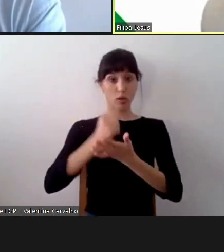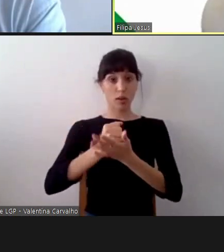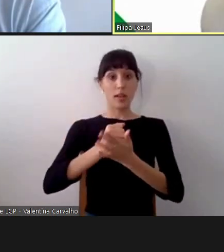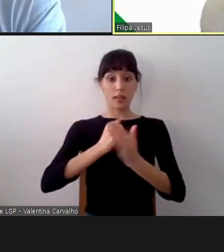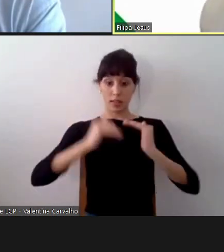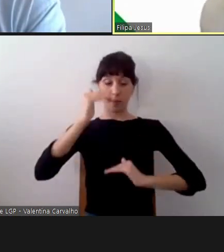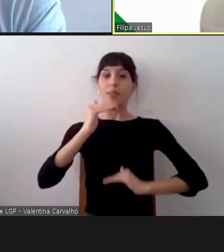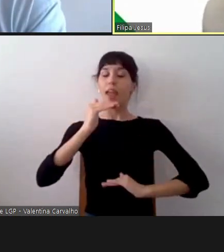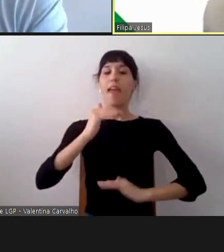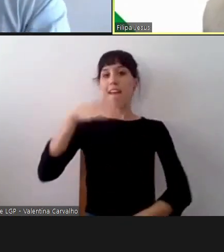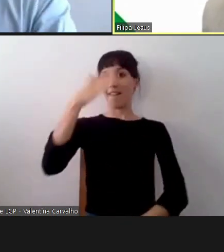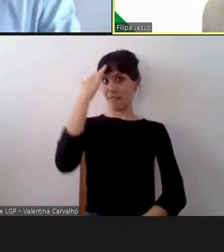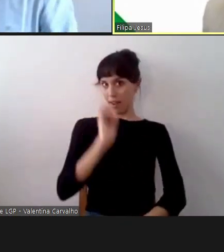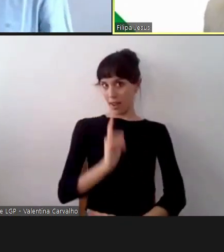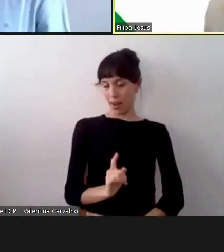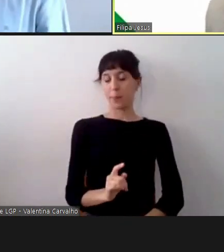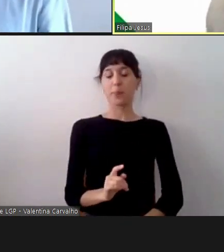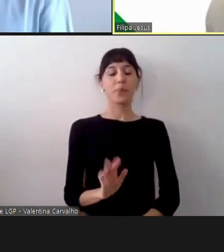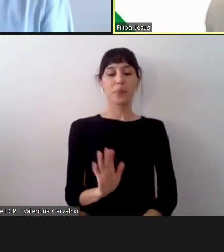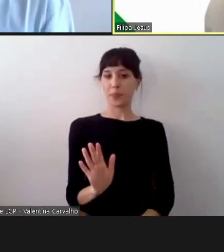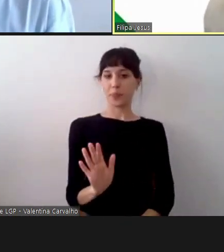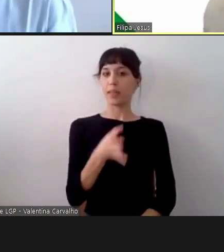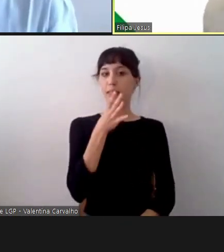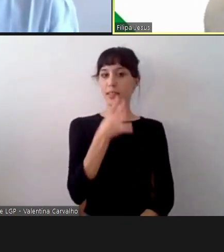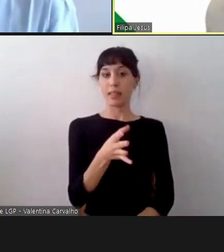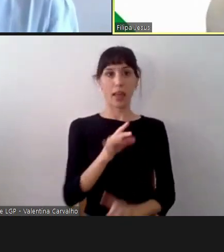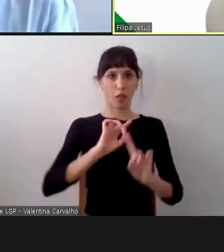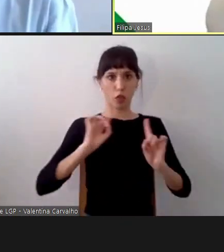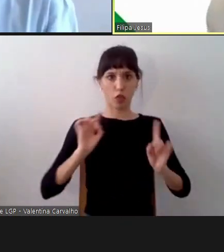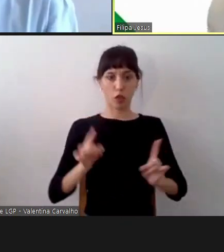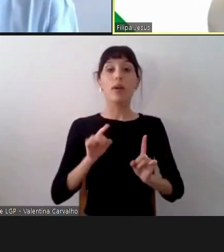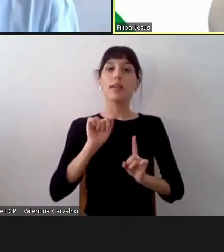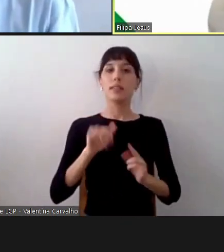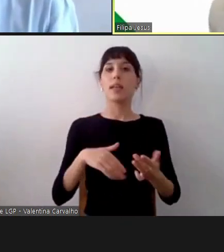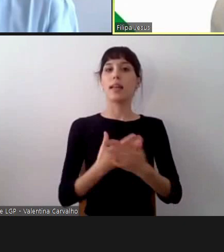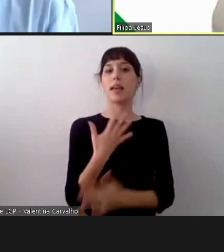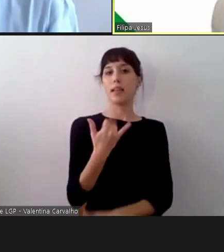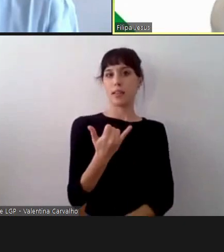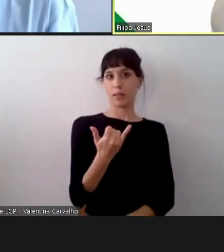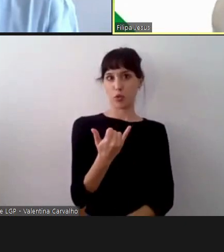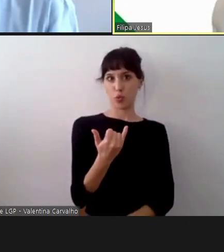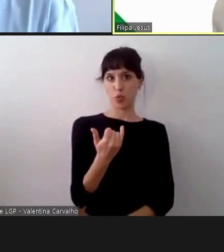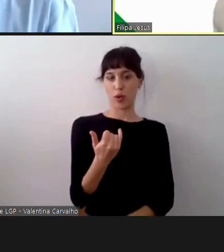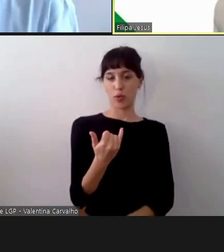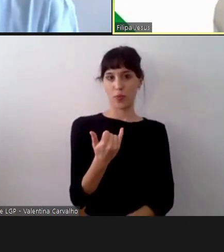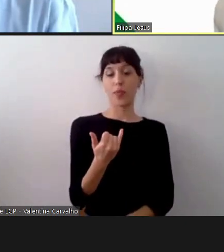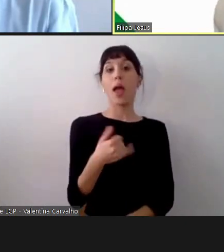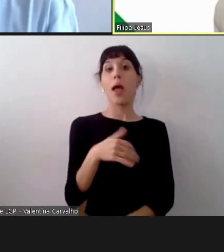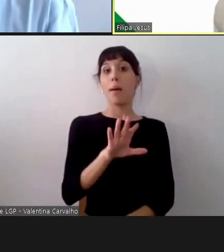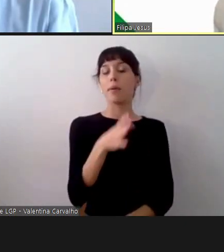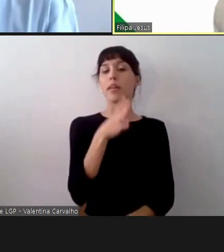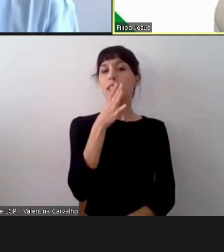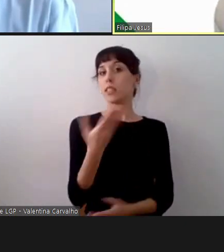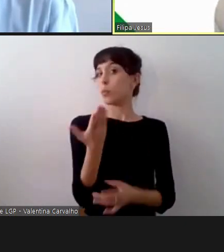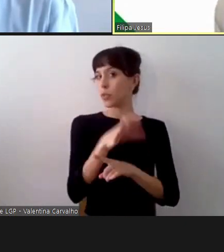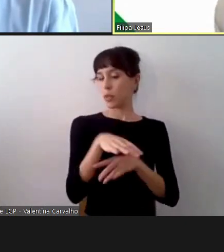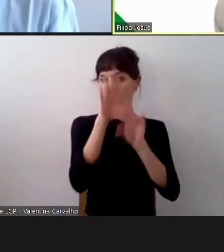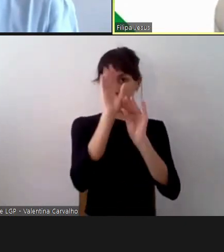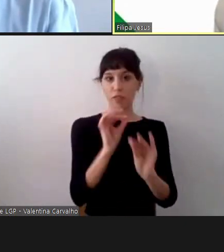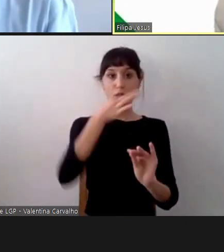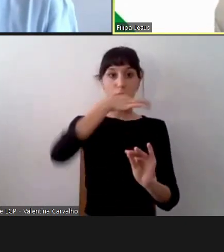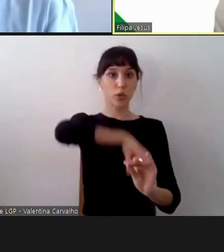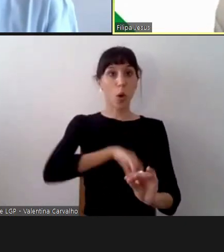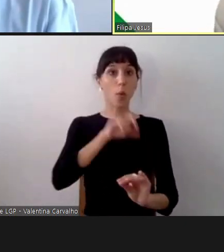breve. Claro. Como disse o João, é o 12º ano, mas também pode ser, se estivermos a falar de uma qualificação profissional, também pode ser o nível